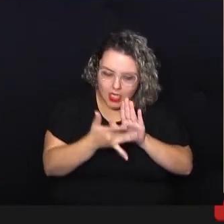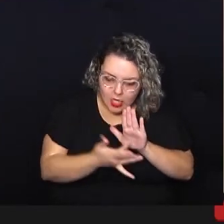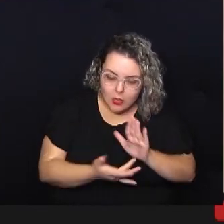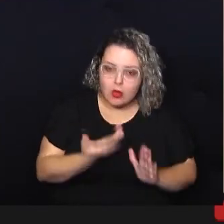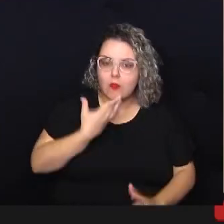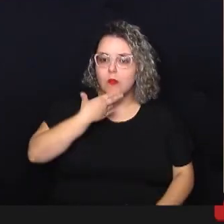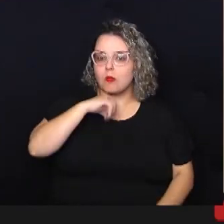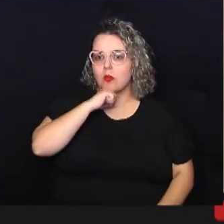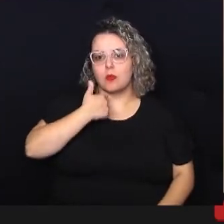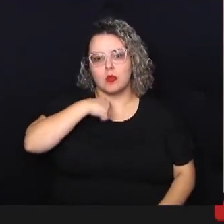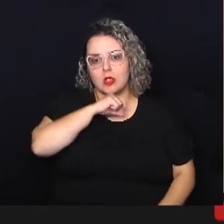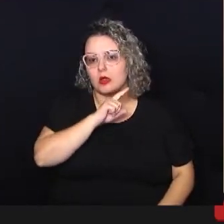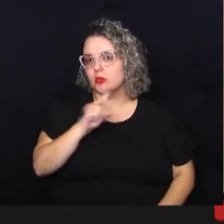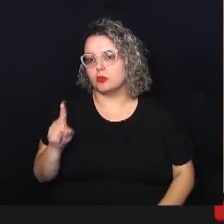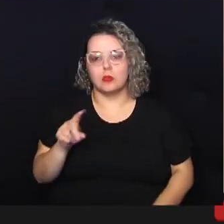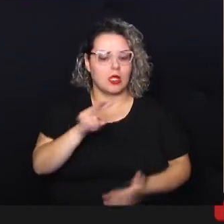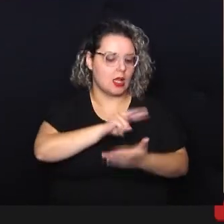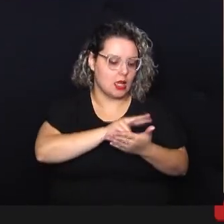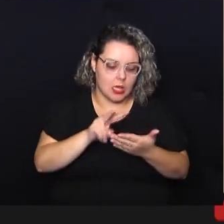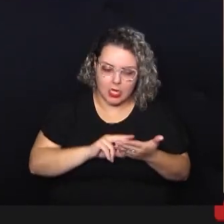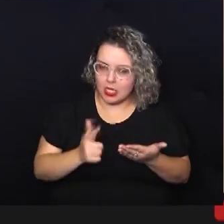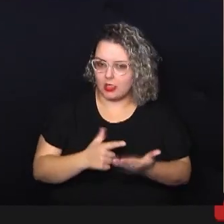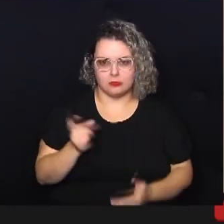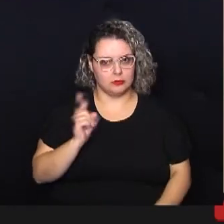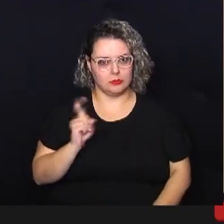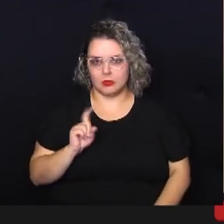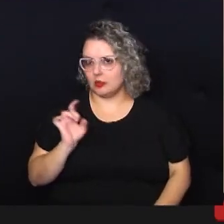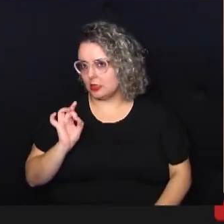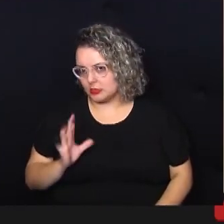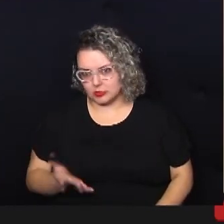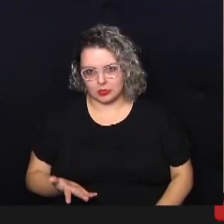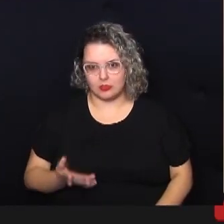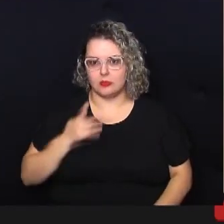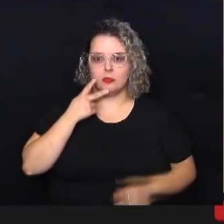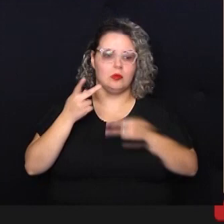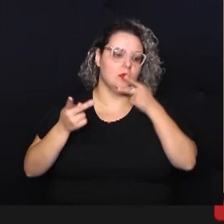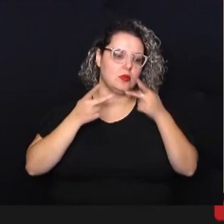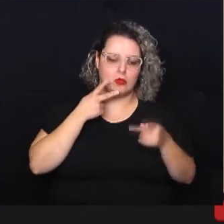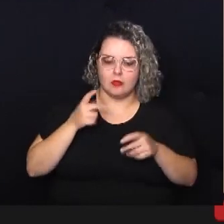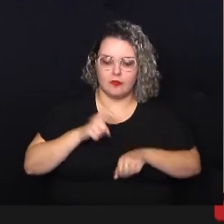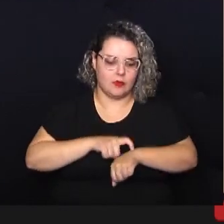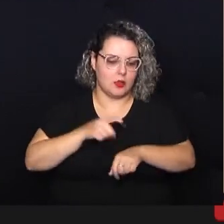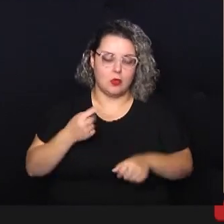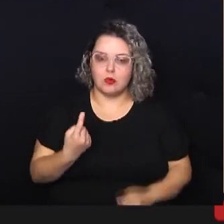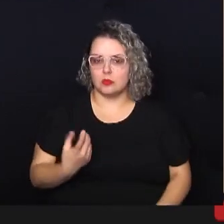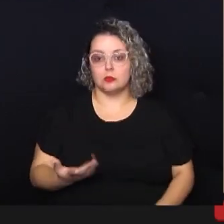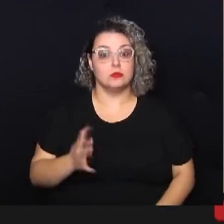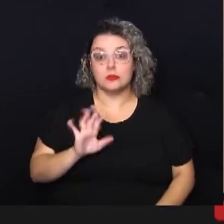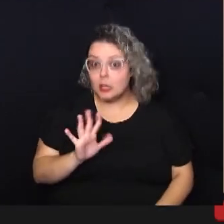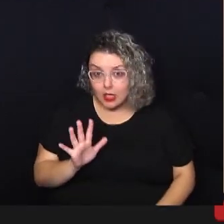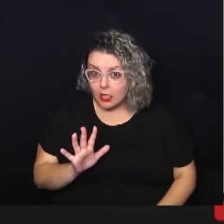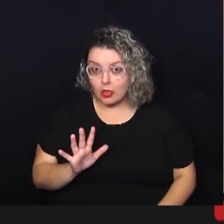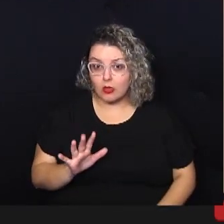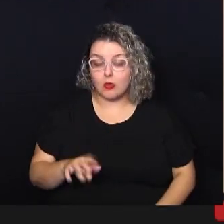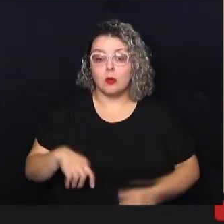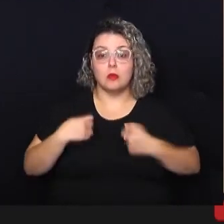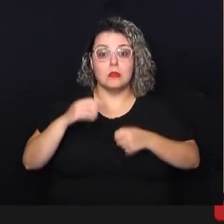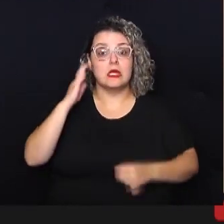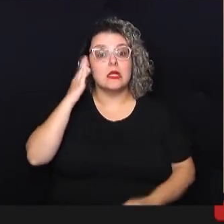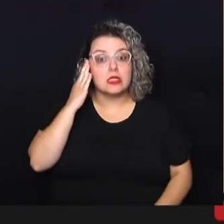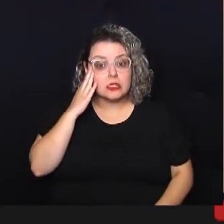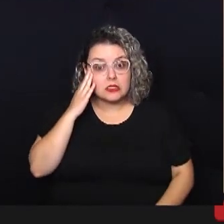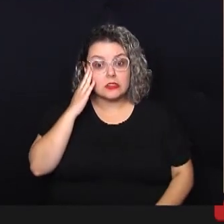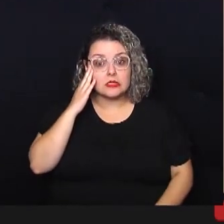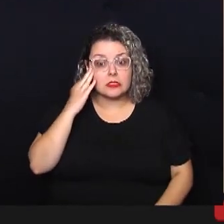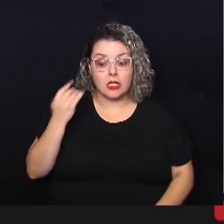é só ir e ler um livro, não é só ir e fazer um momento, né? É uma coisa que você precisa entender. Você tem que